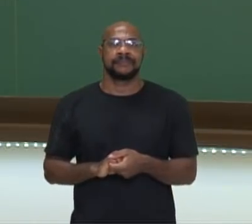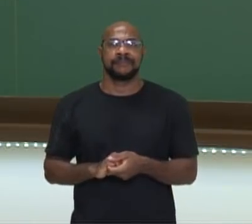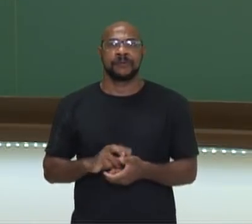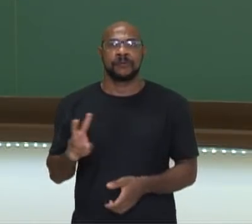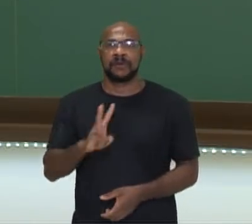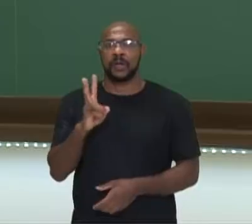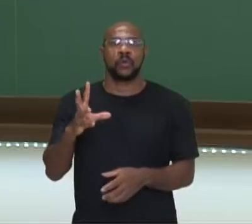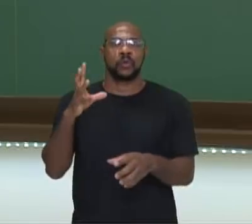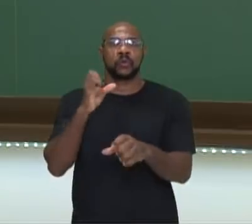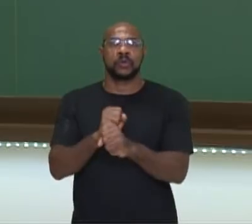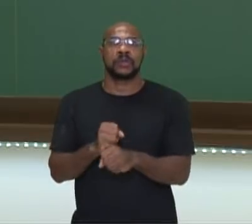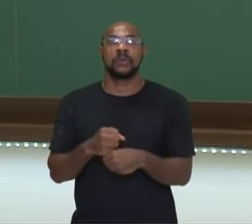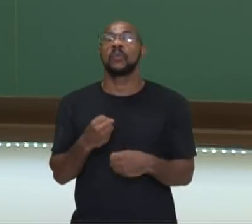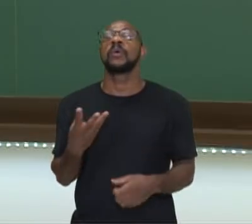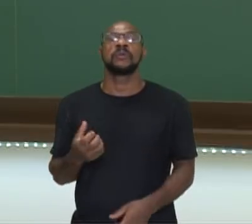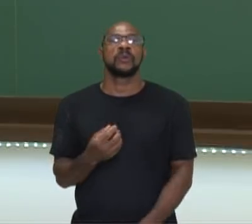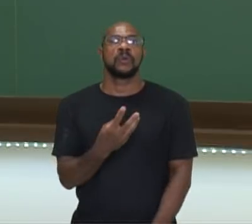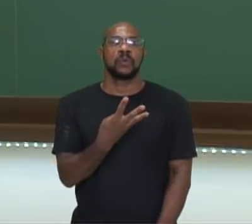Ele gastou.